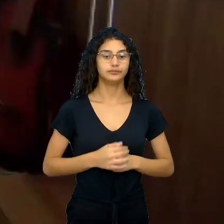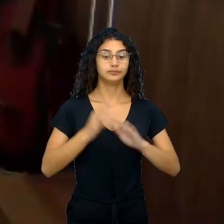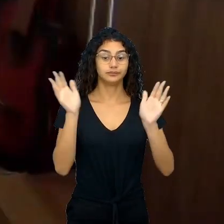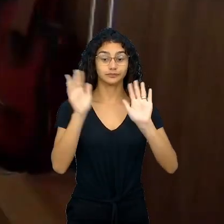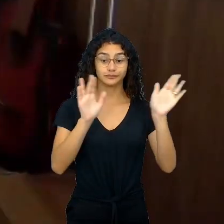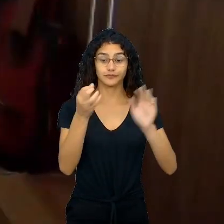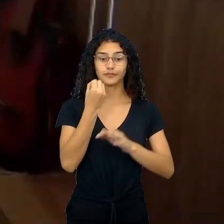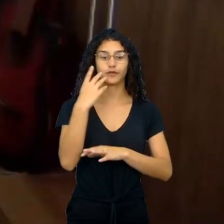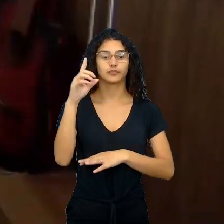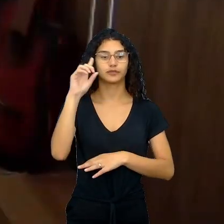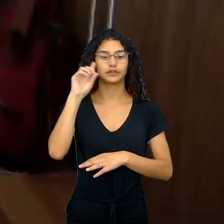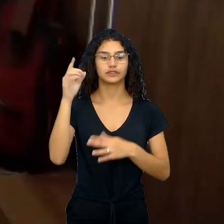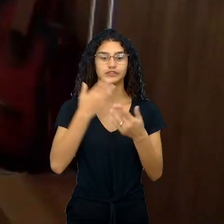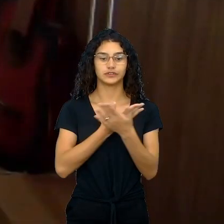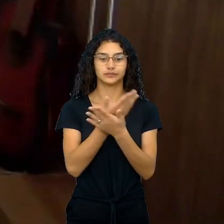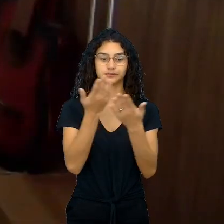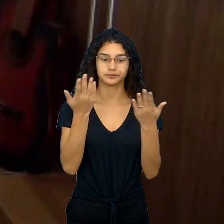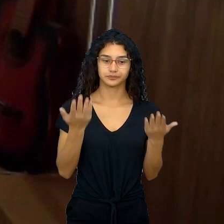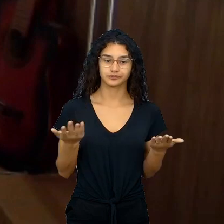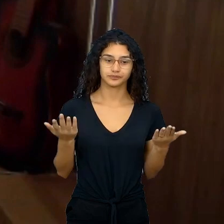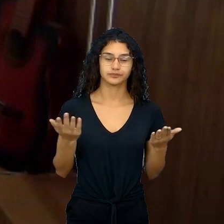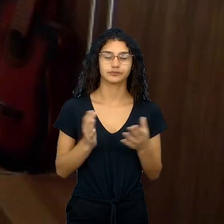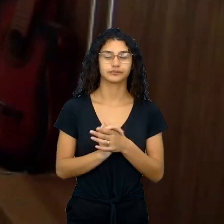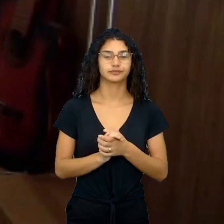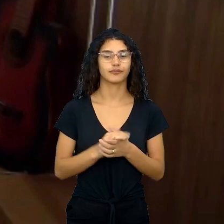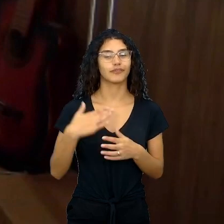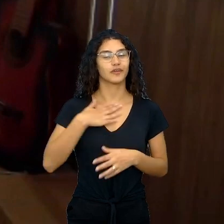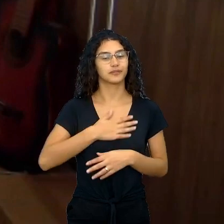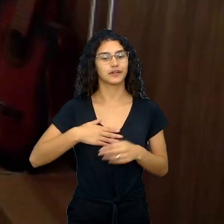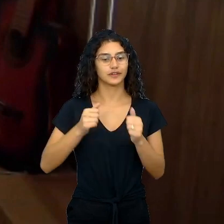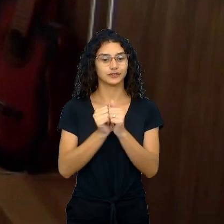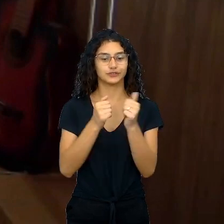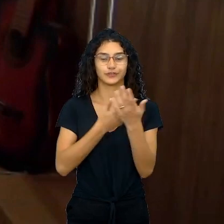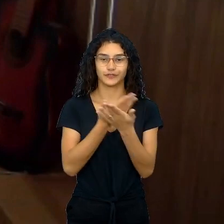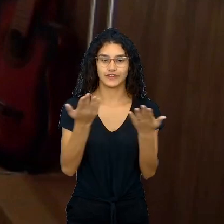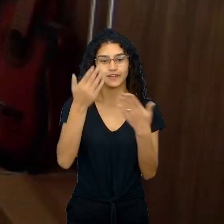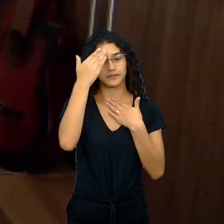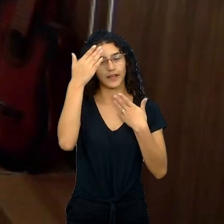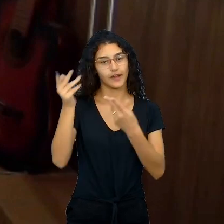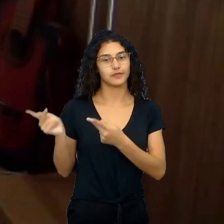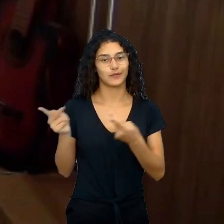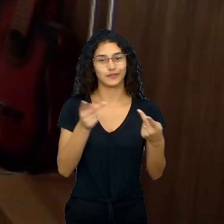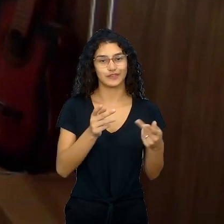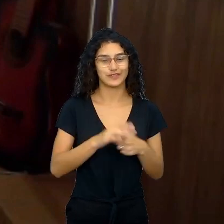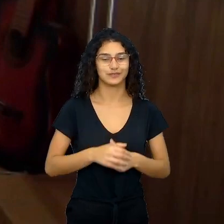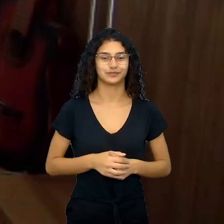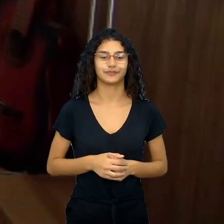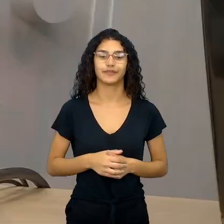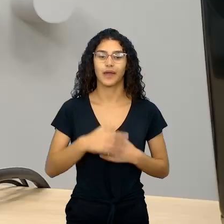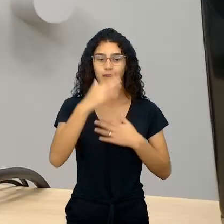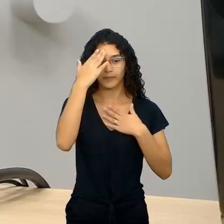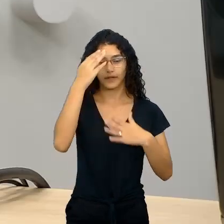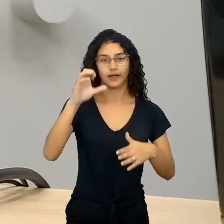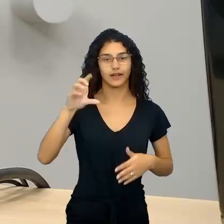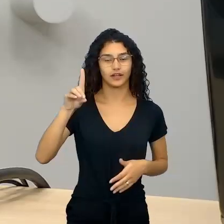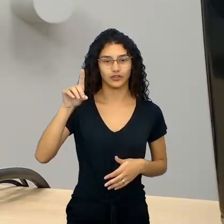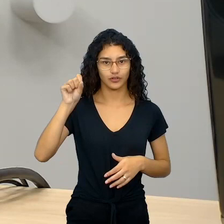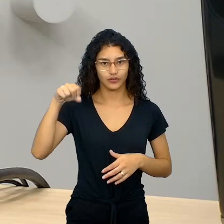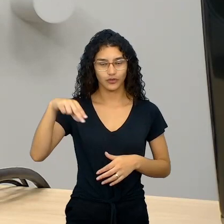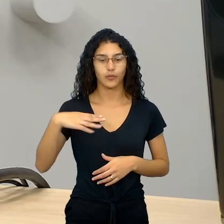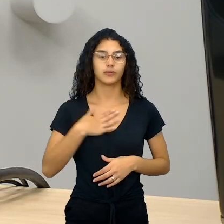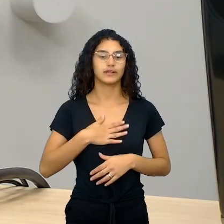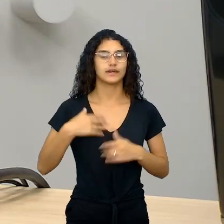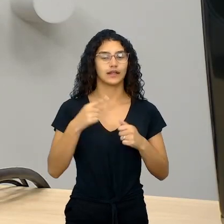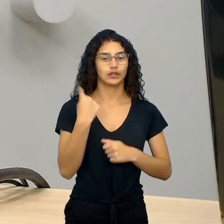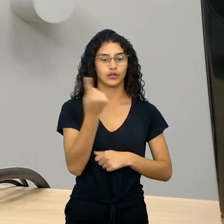Olá, bom dia a todas, a todos. Sempre um prazer estar aqui com vocês. Obrigado pelo convite. Obrigada, Edson. O prazer é todo